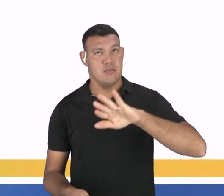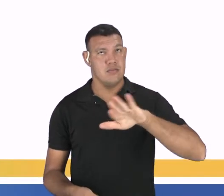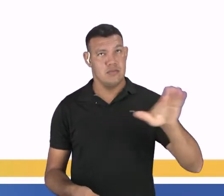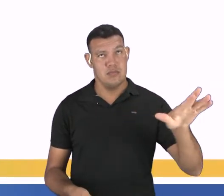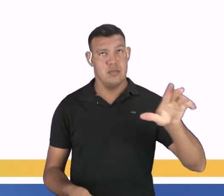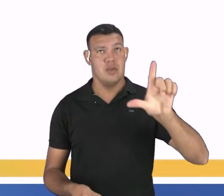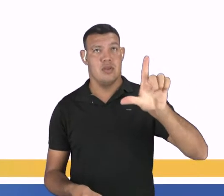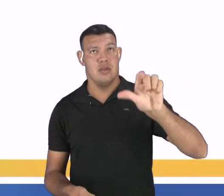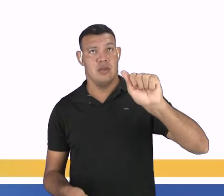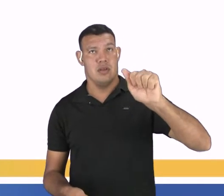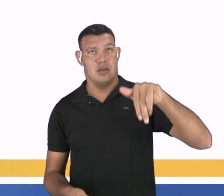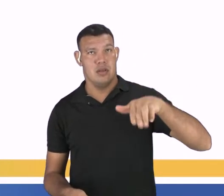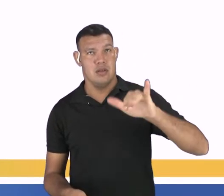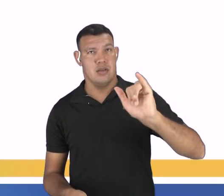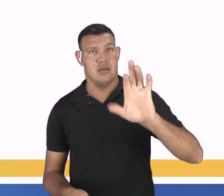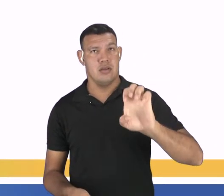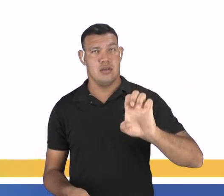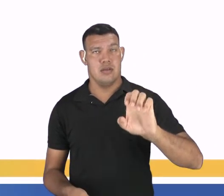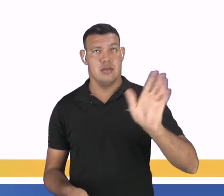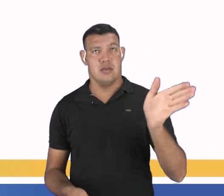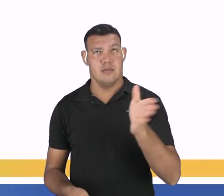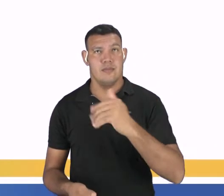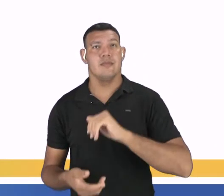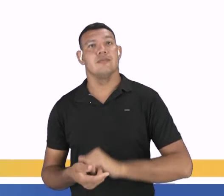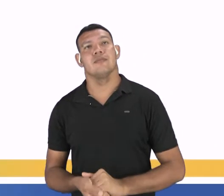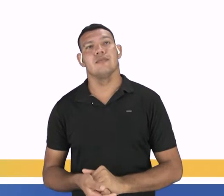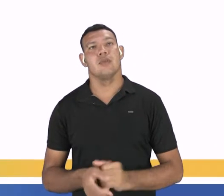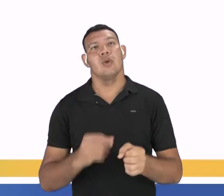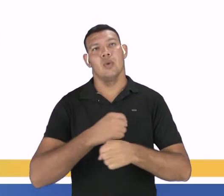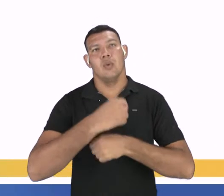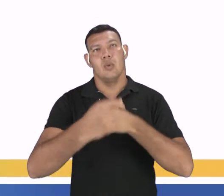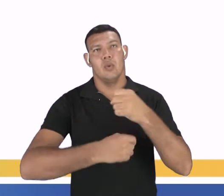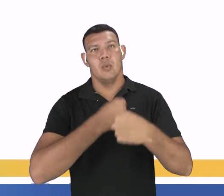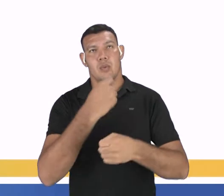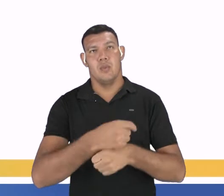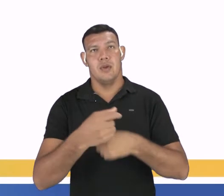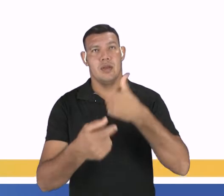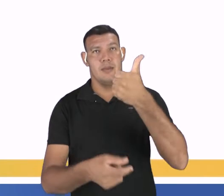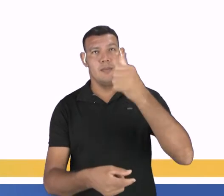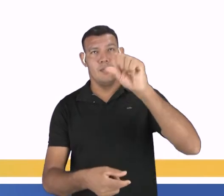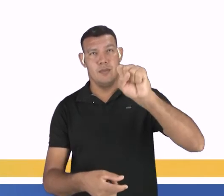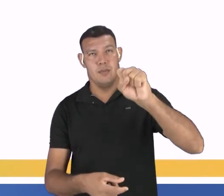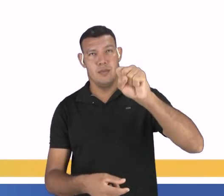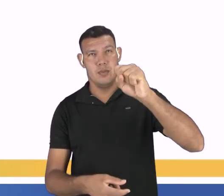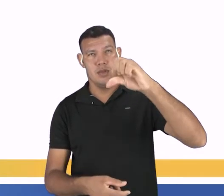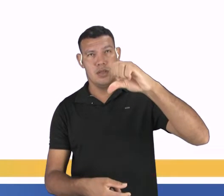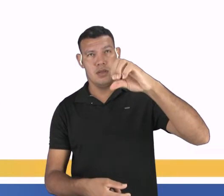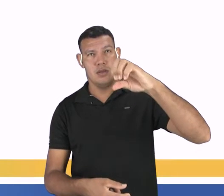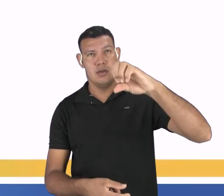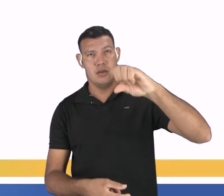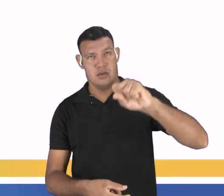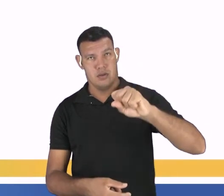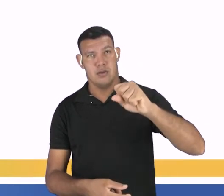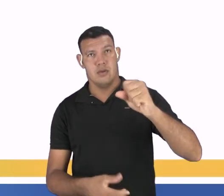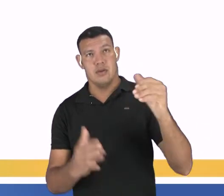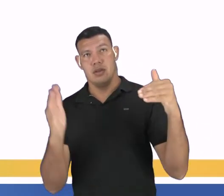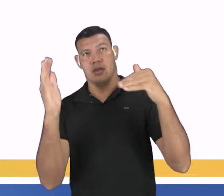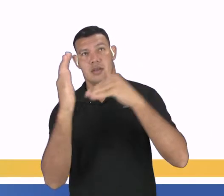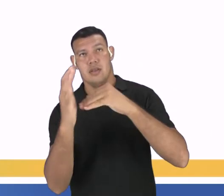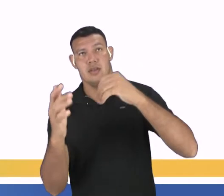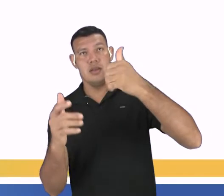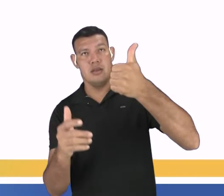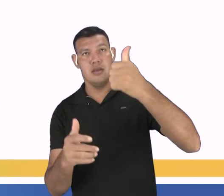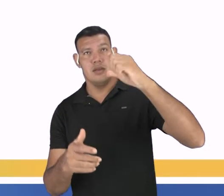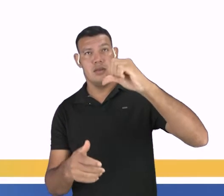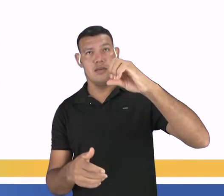até 1901, que aconteceu ali no Alto Senegal. A rebelião Ashanti, que vai de 1890 a